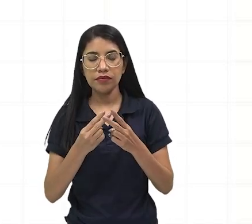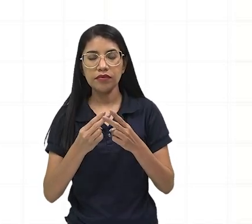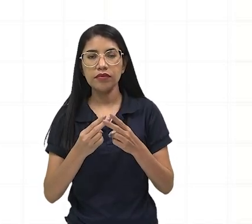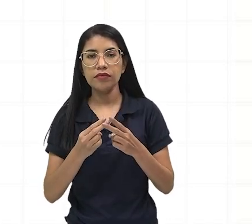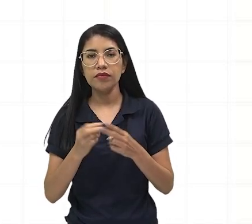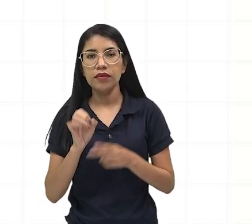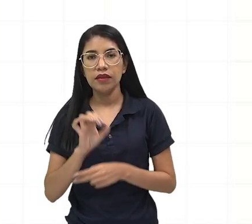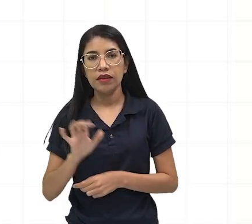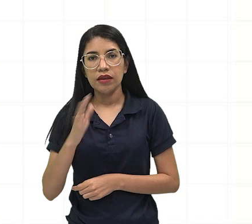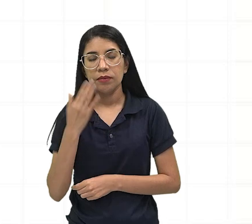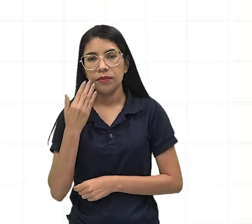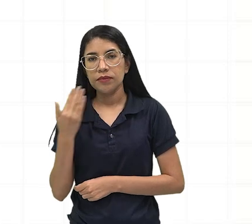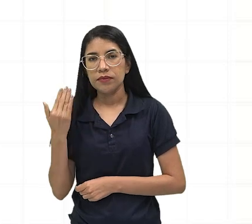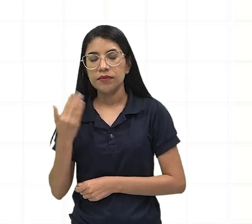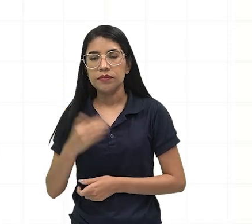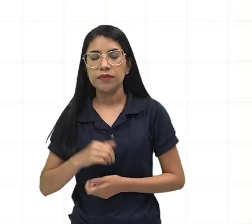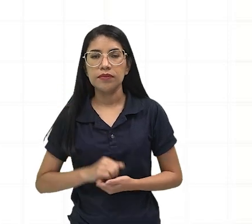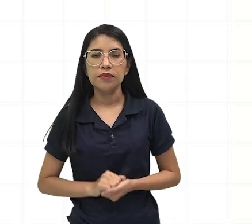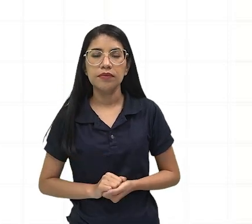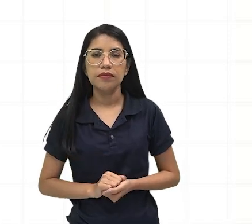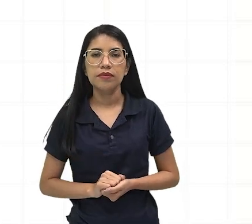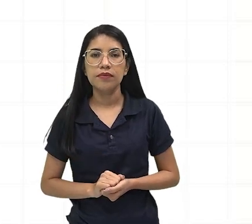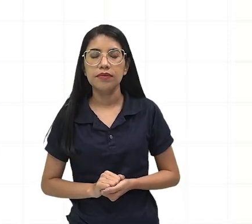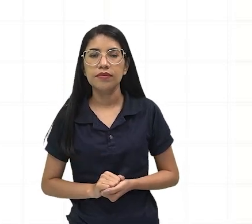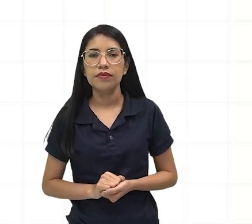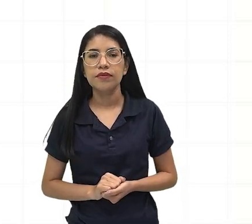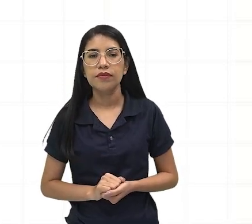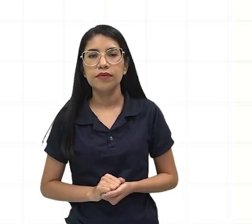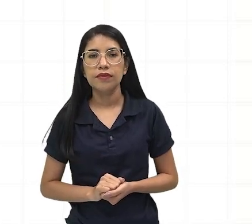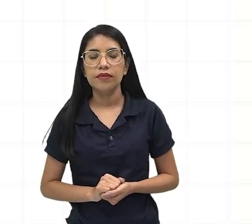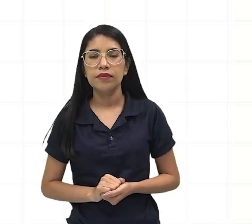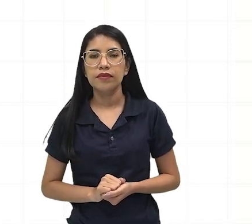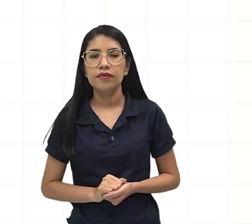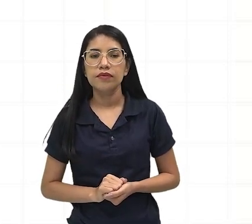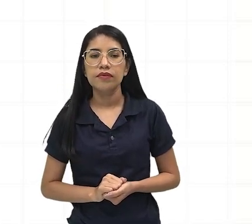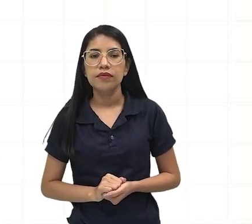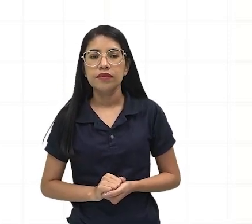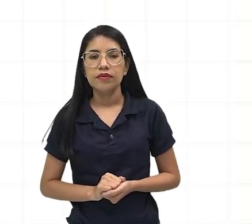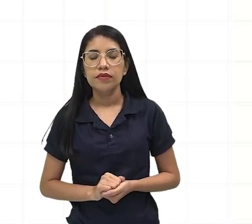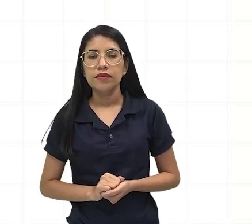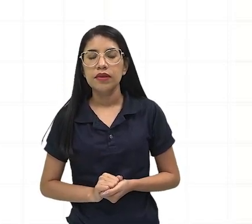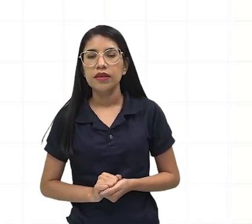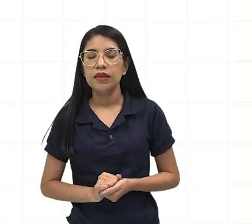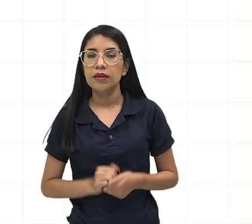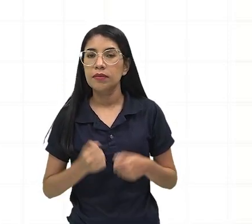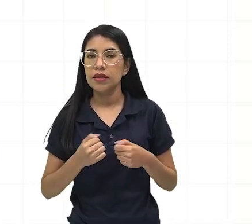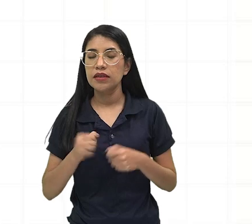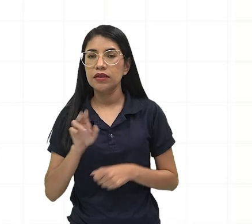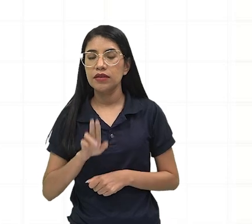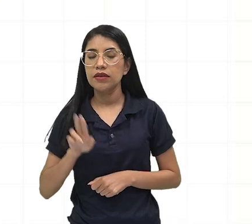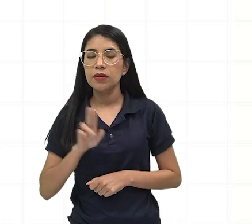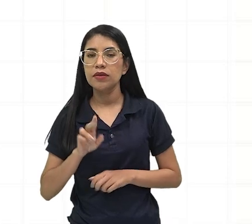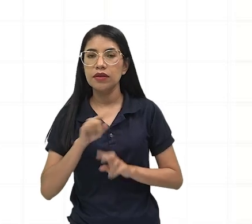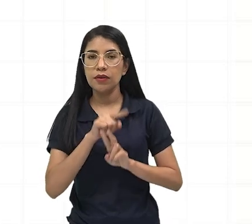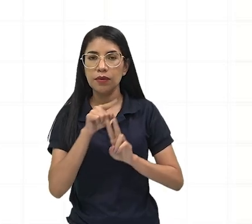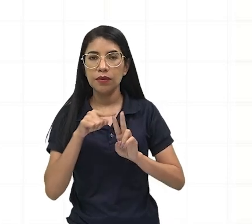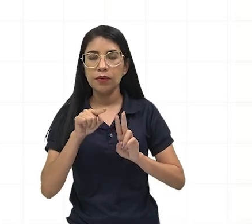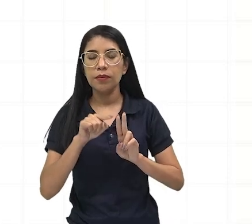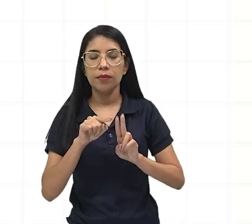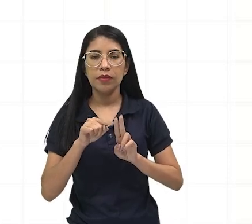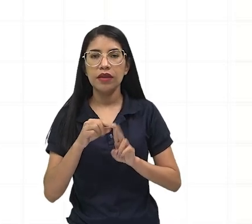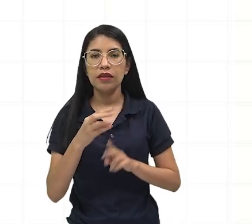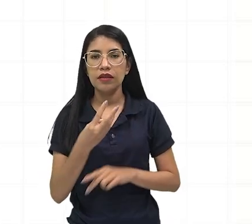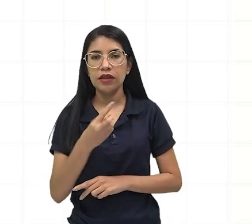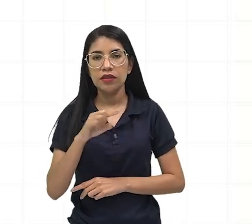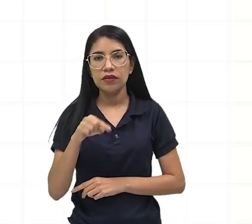mostrado na figura. E aí, pede para considerar o π nas duas primeiras